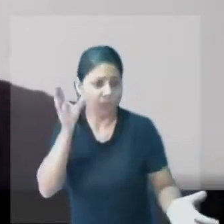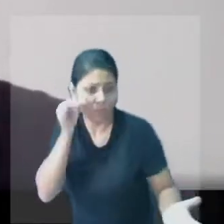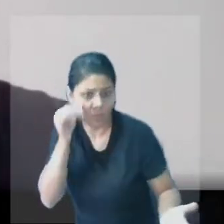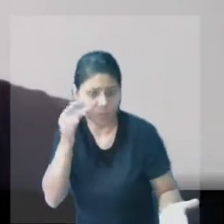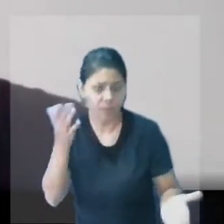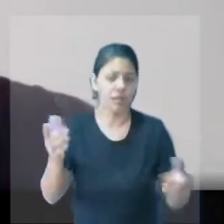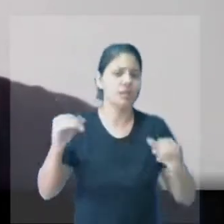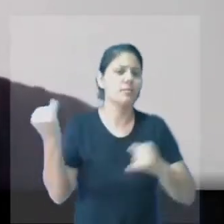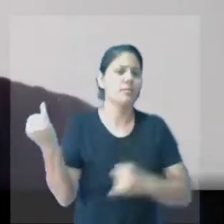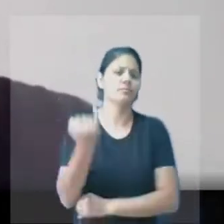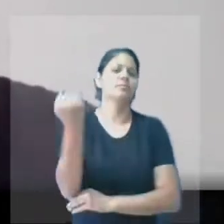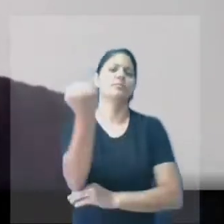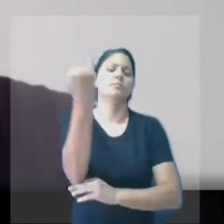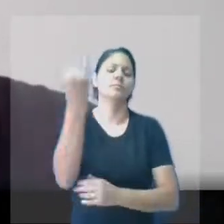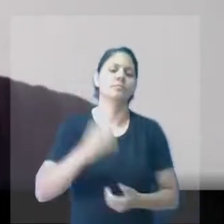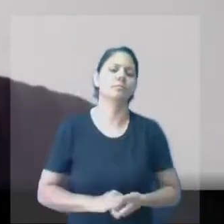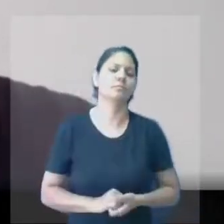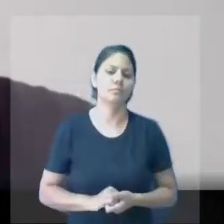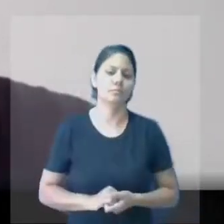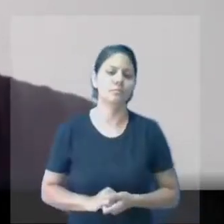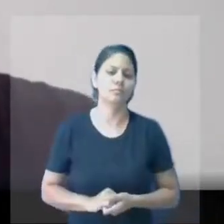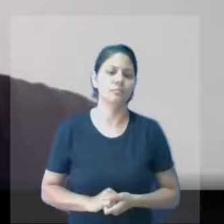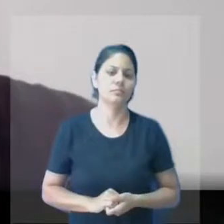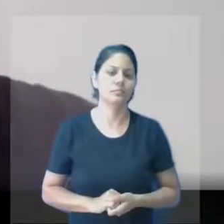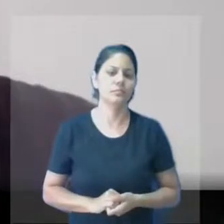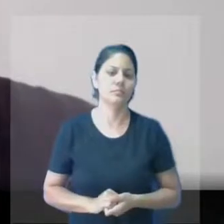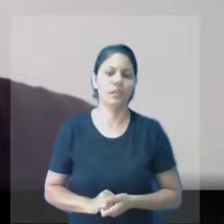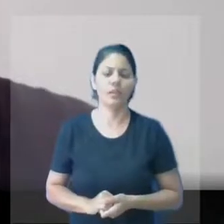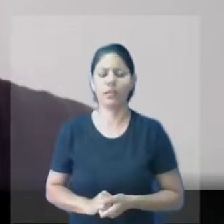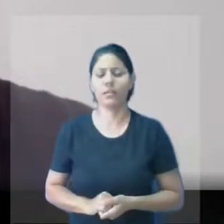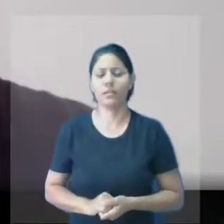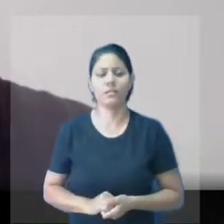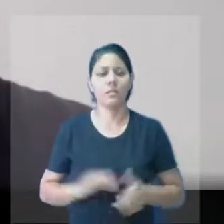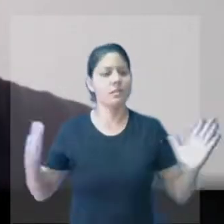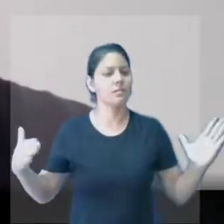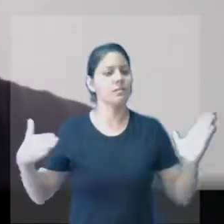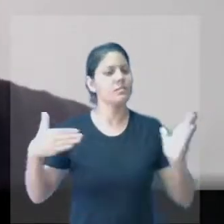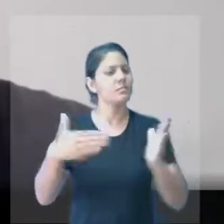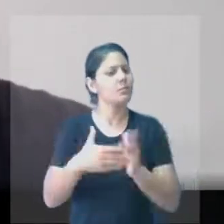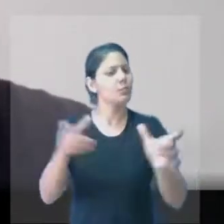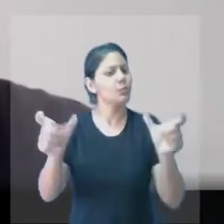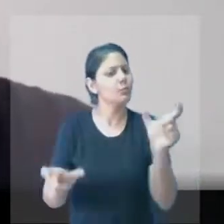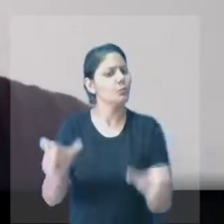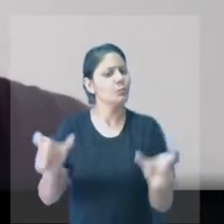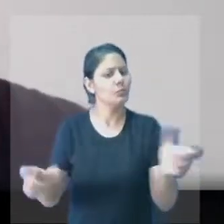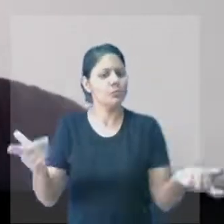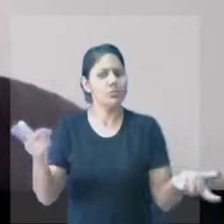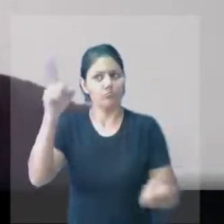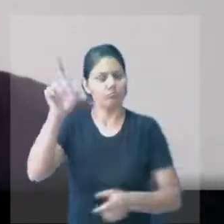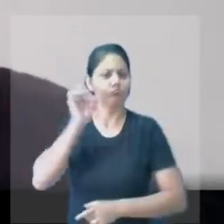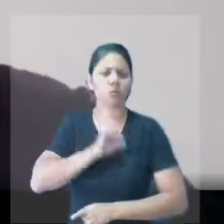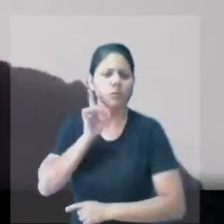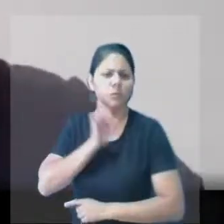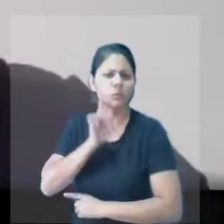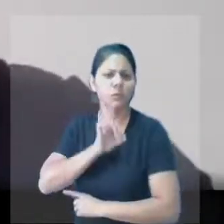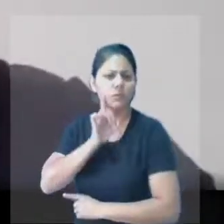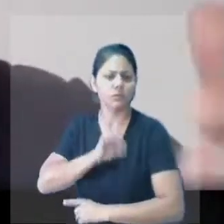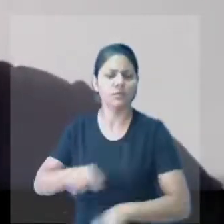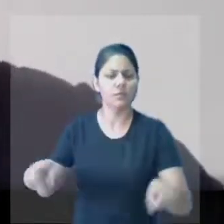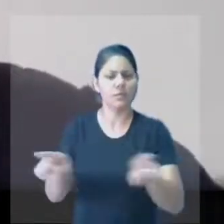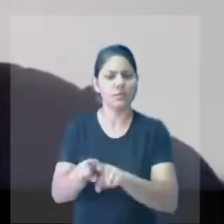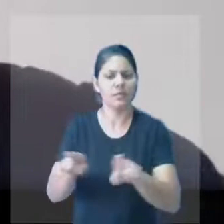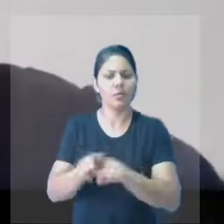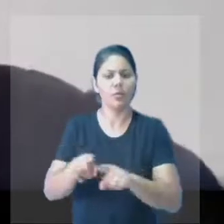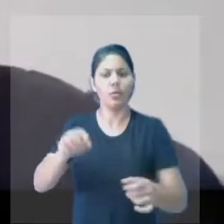muito importante. E até com alguns espaços, como eu vi, por exemplo, nos Estados Unidos, né? Um espaço, um